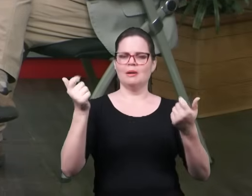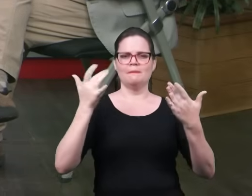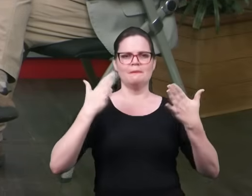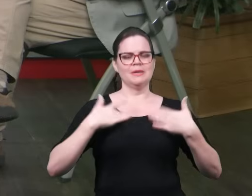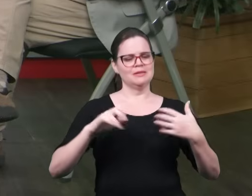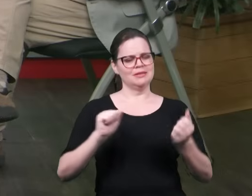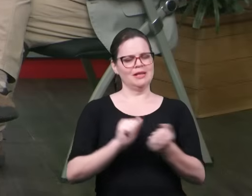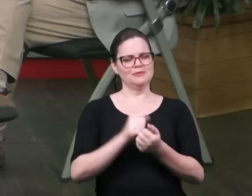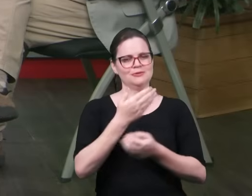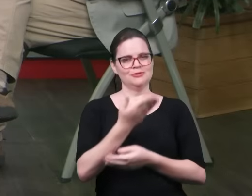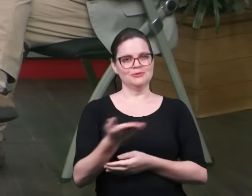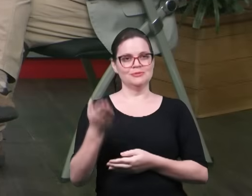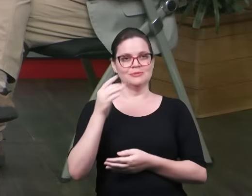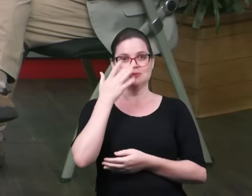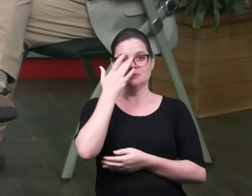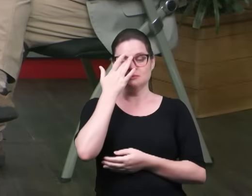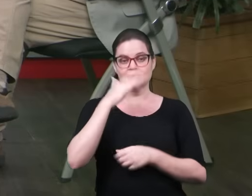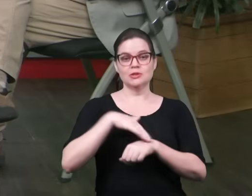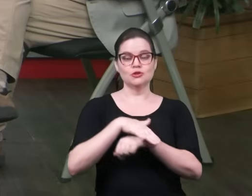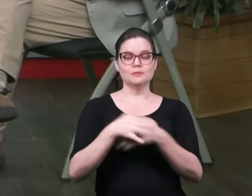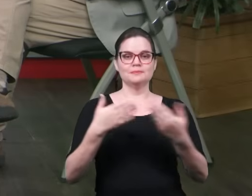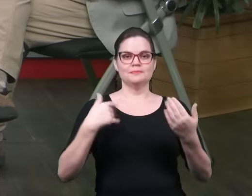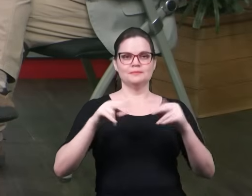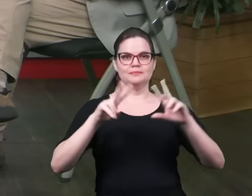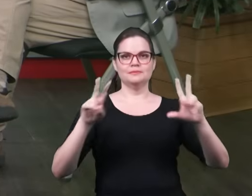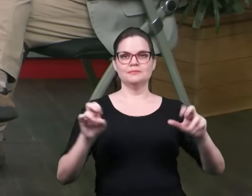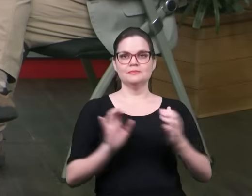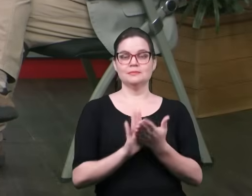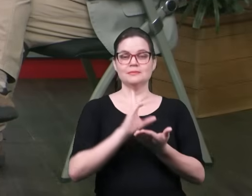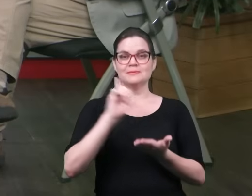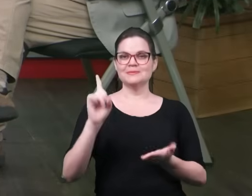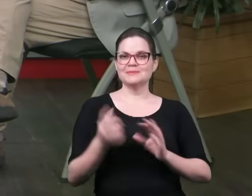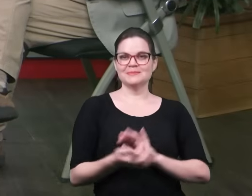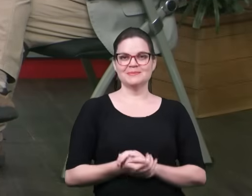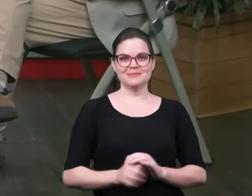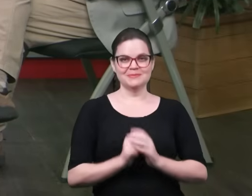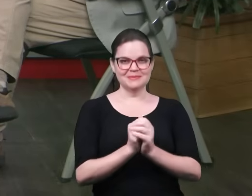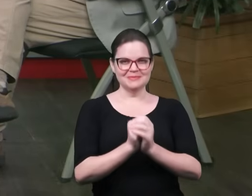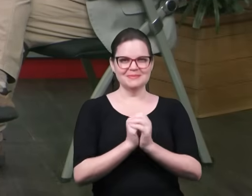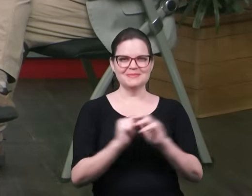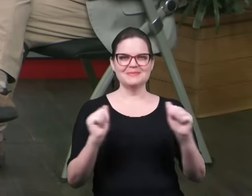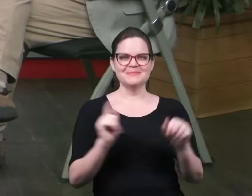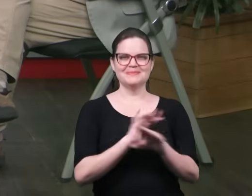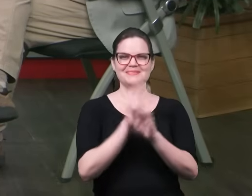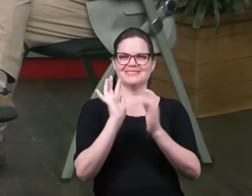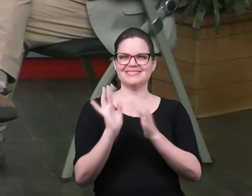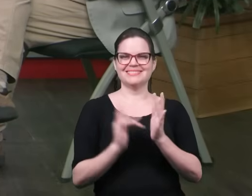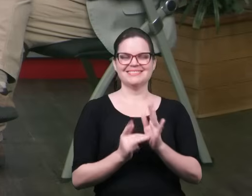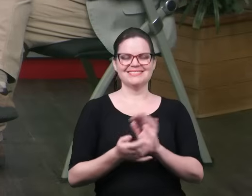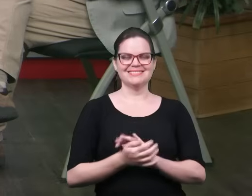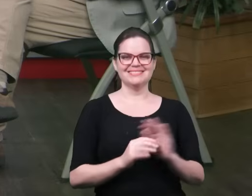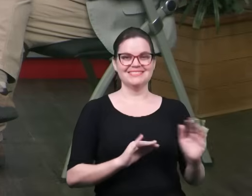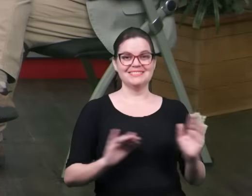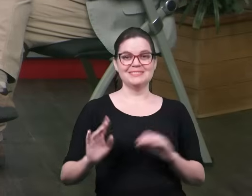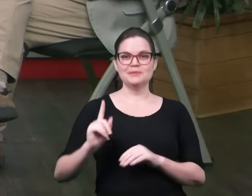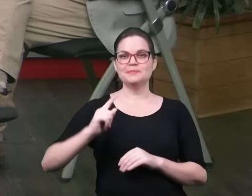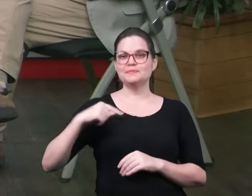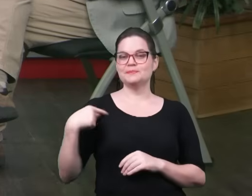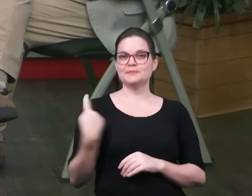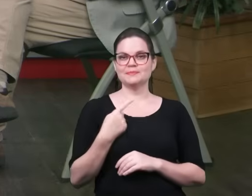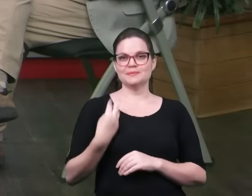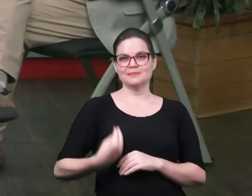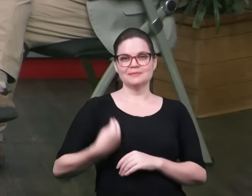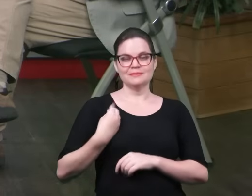você para falar da Palavra de Deus. Amém. Glória a Jesus. Bom, nós estamos vivendo um momento